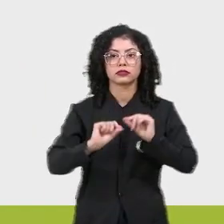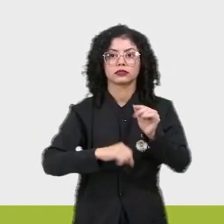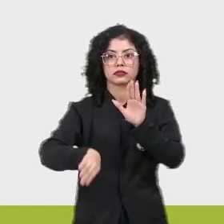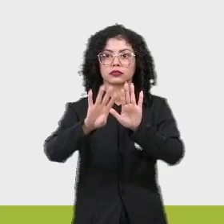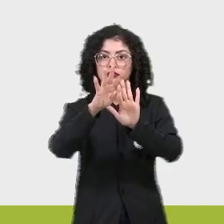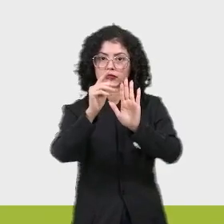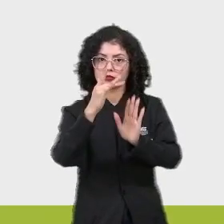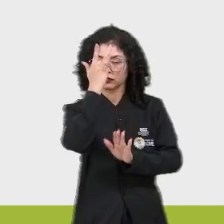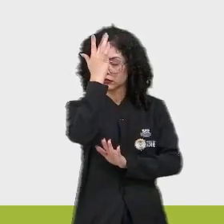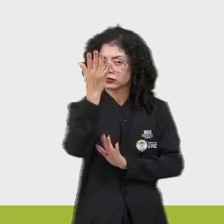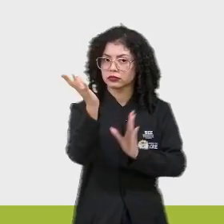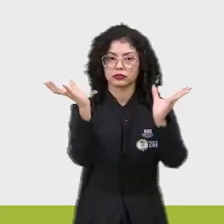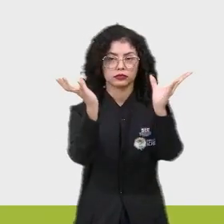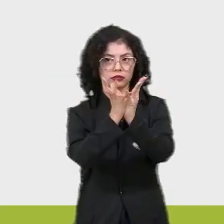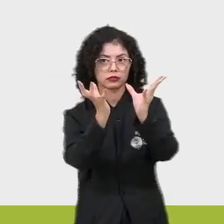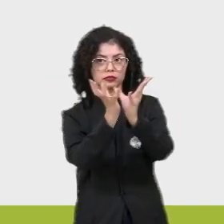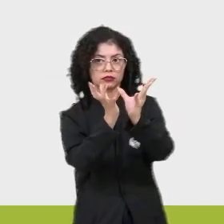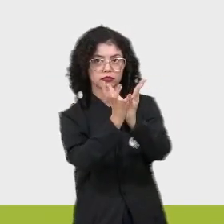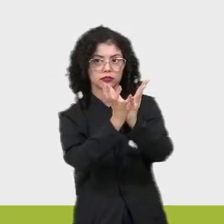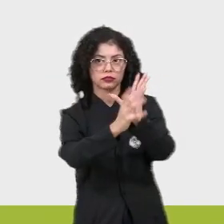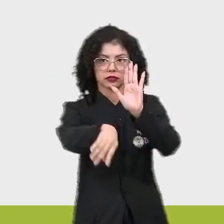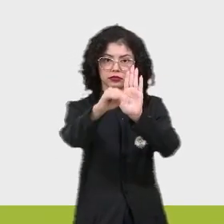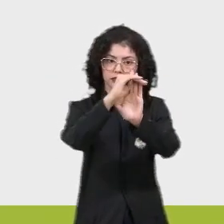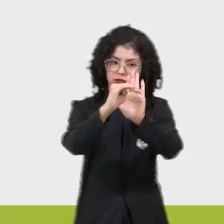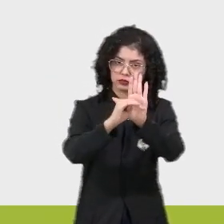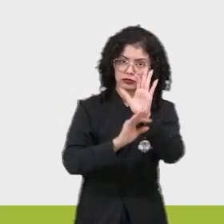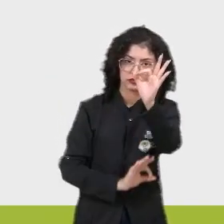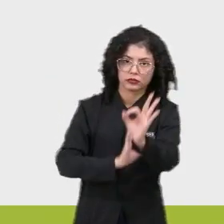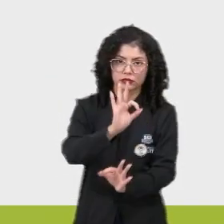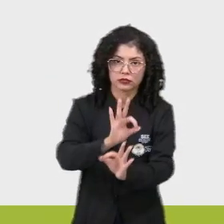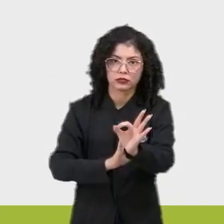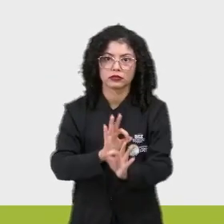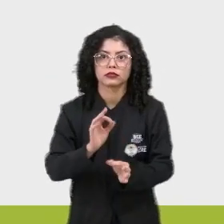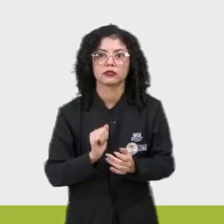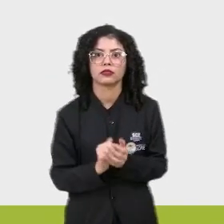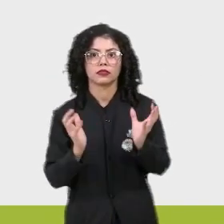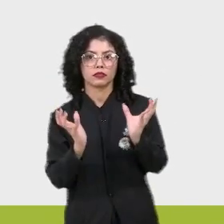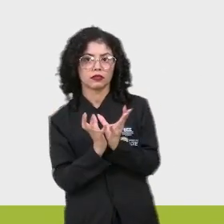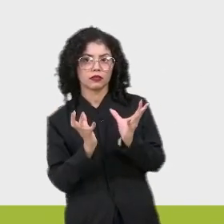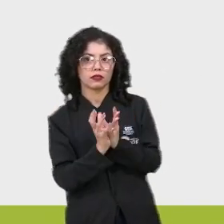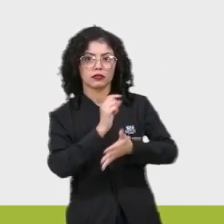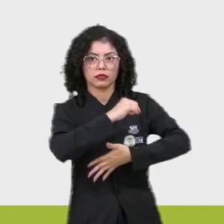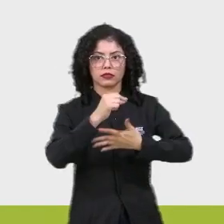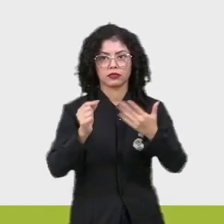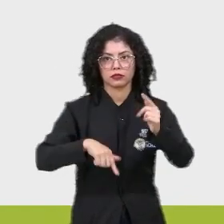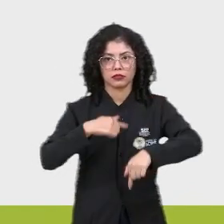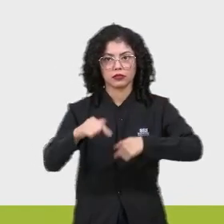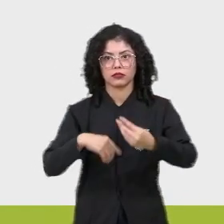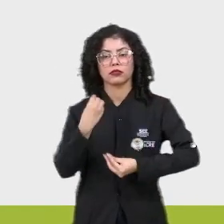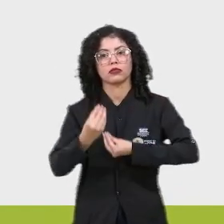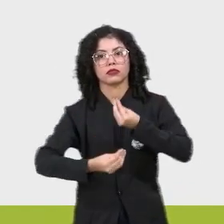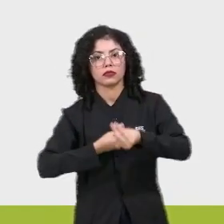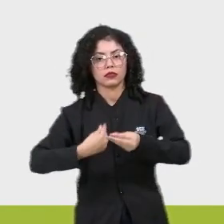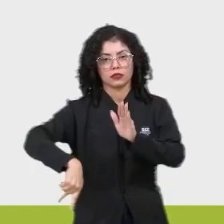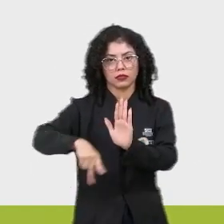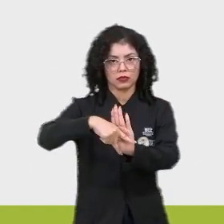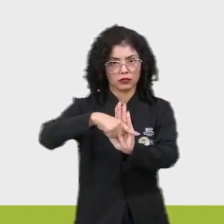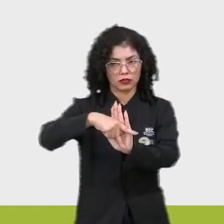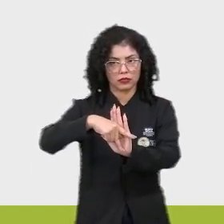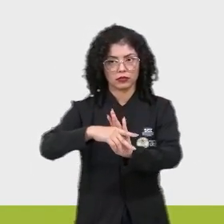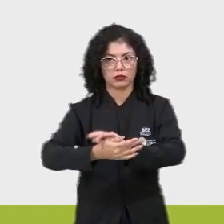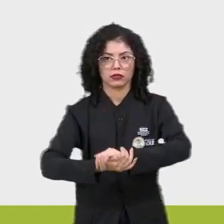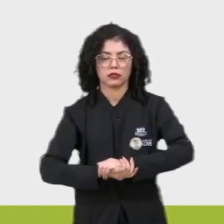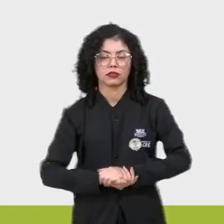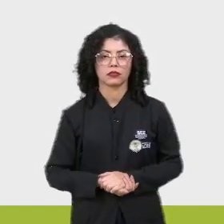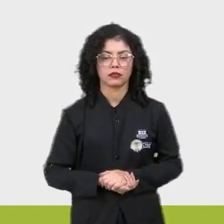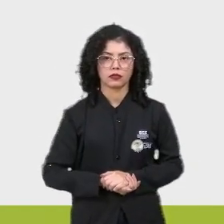para facilitar a classificação, a organização e o agrupamento dos elementos químicos